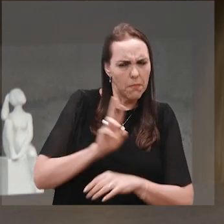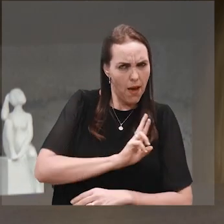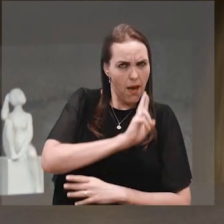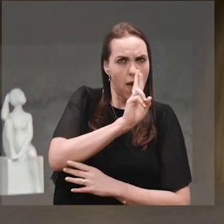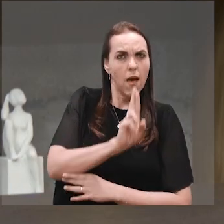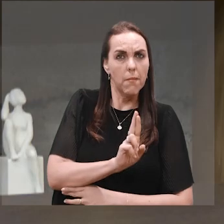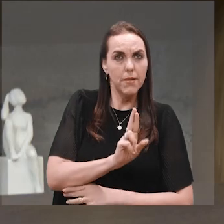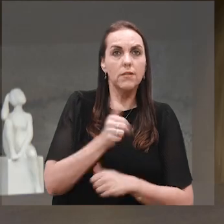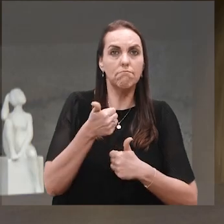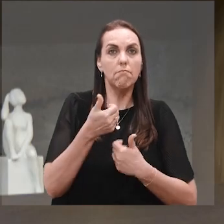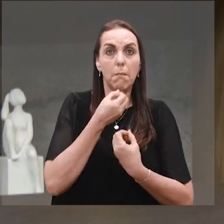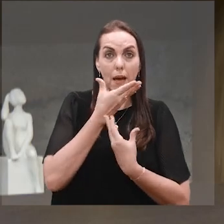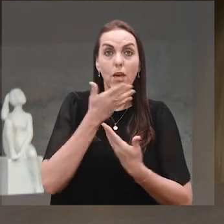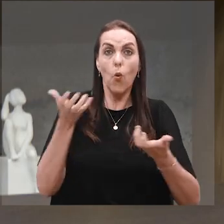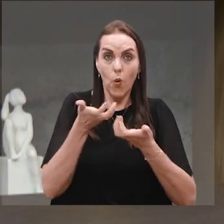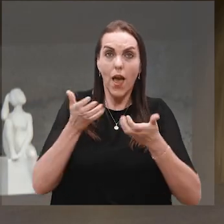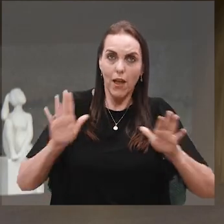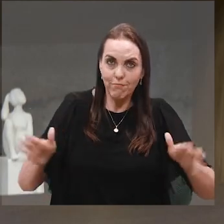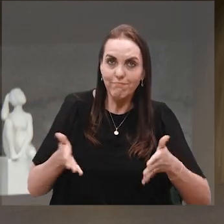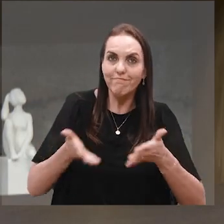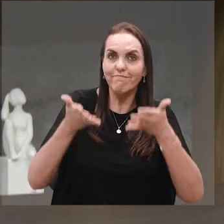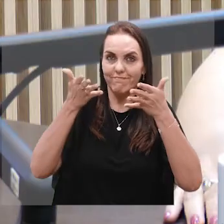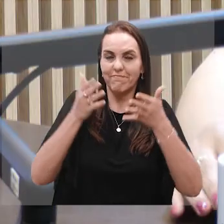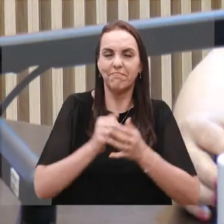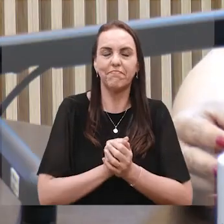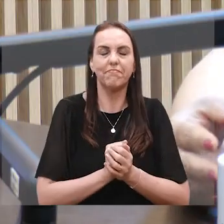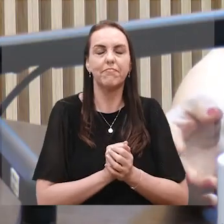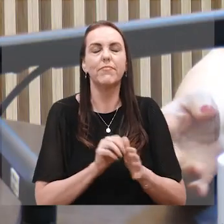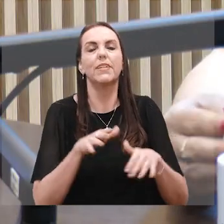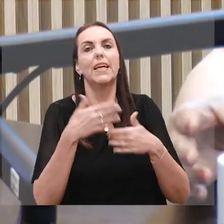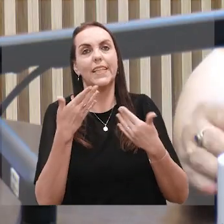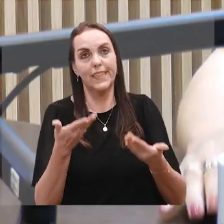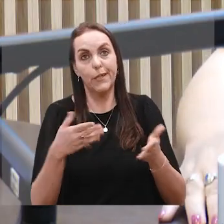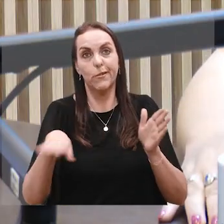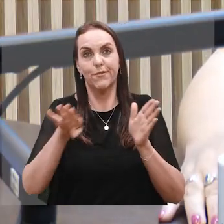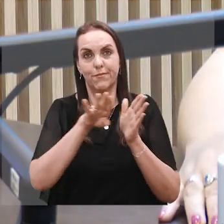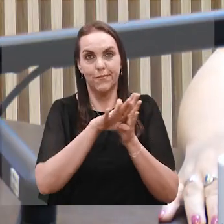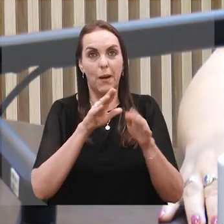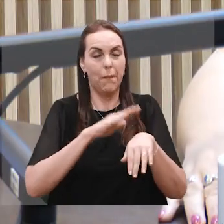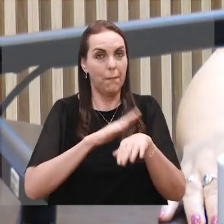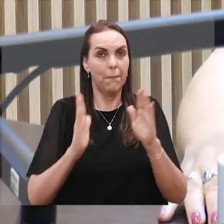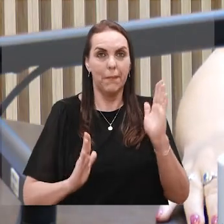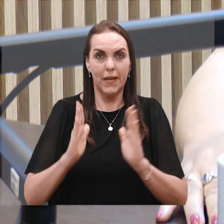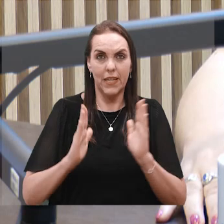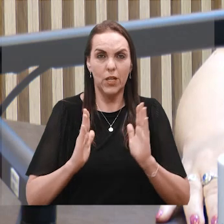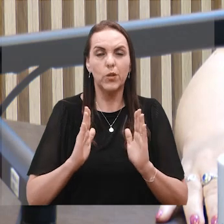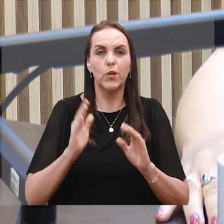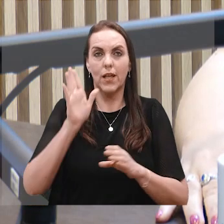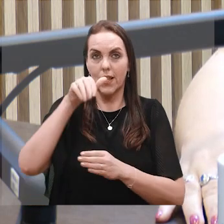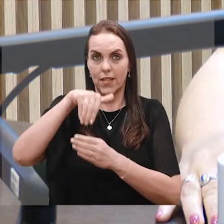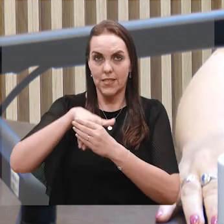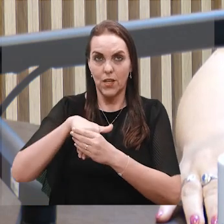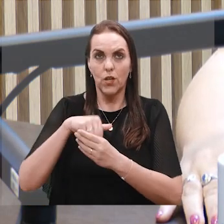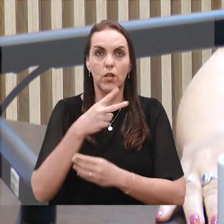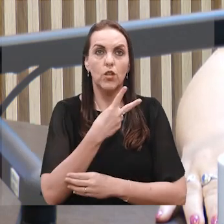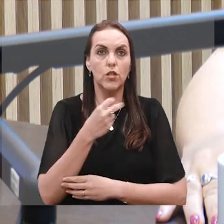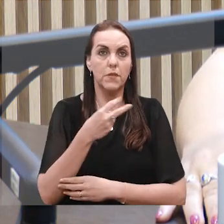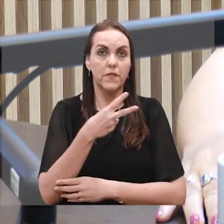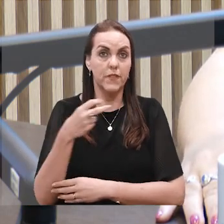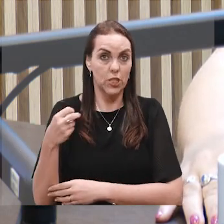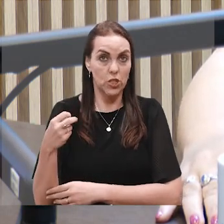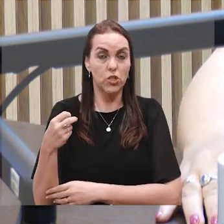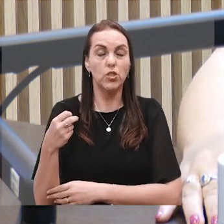me representa, vai bem, então eu quero que ela vá. Isso. E aí, então, chegou a eleição, lá em 2020,